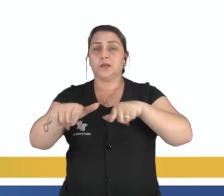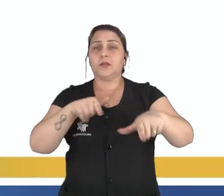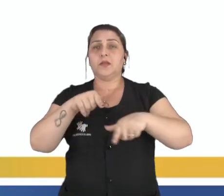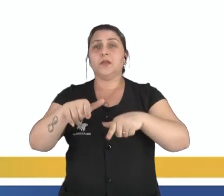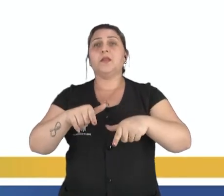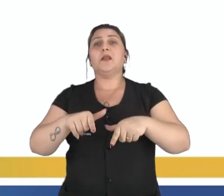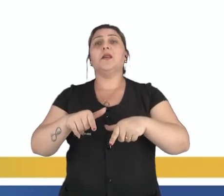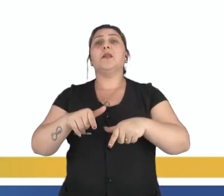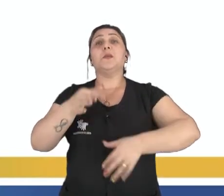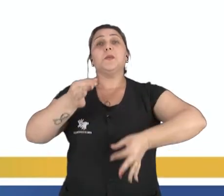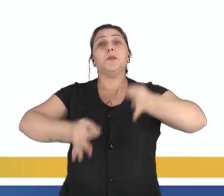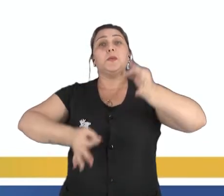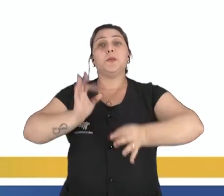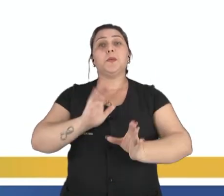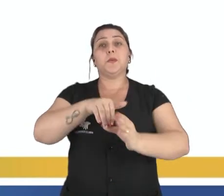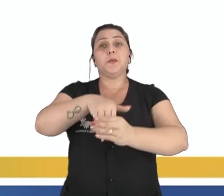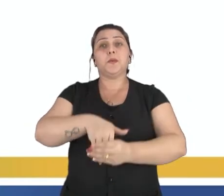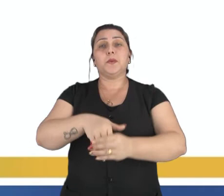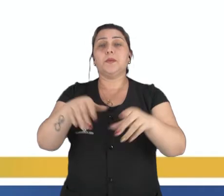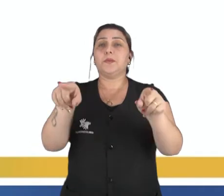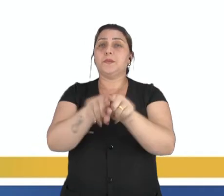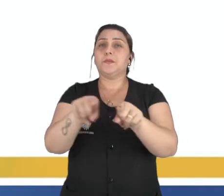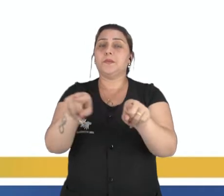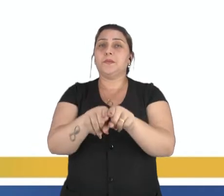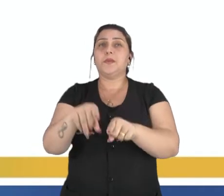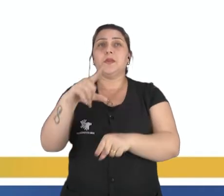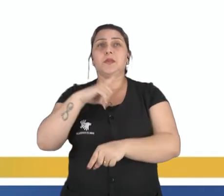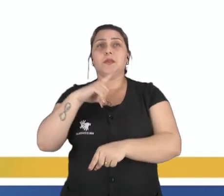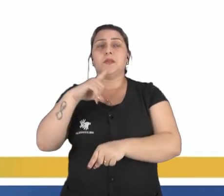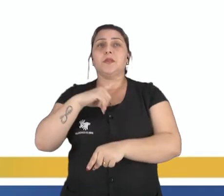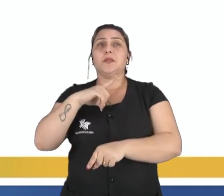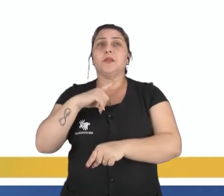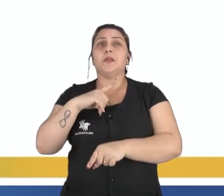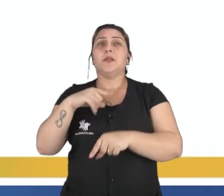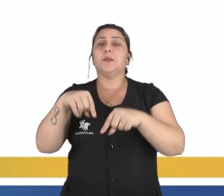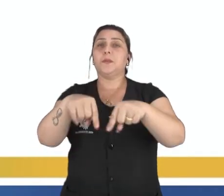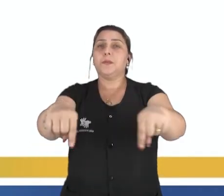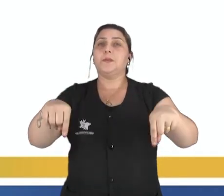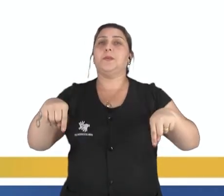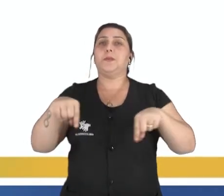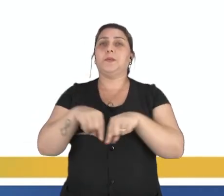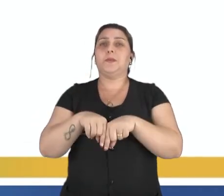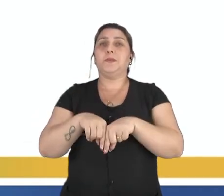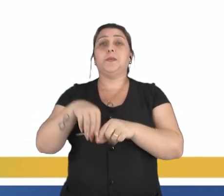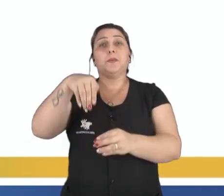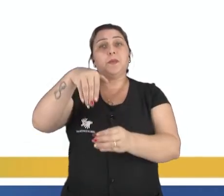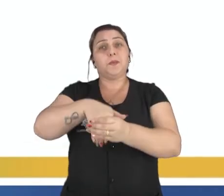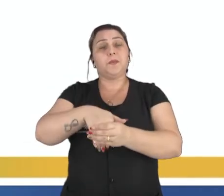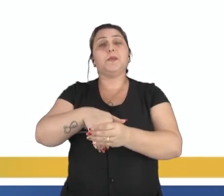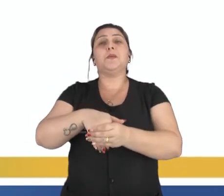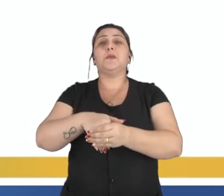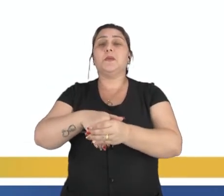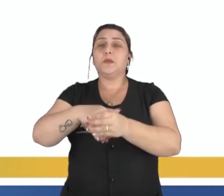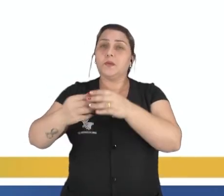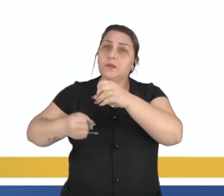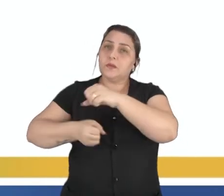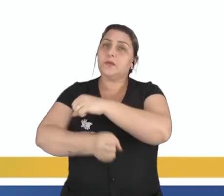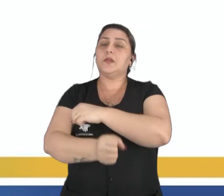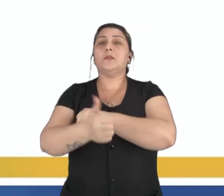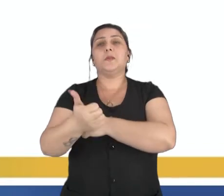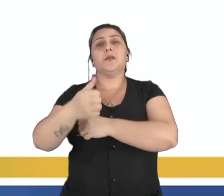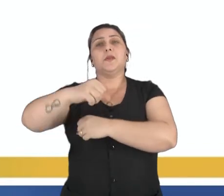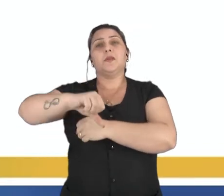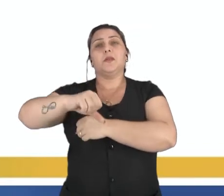da justiça eleitoral, né. E também, pessoal, a gente tem aí as urnas eletrônicas, né, que foram implementadas a partir